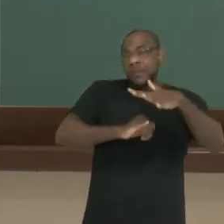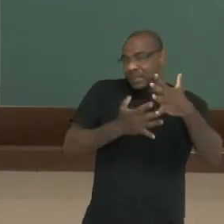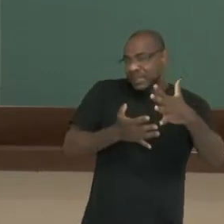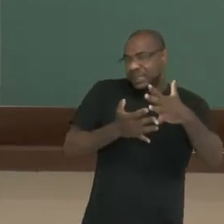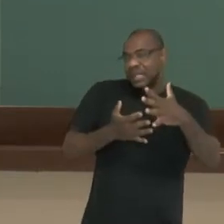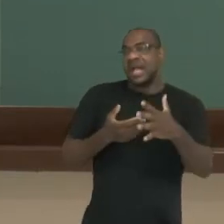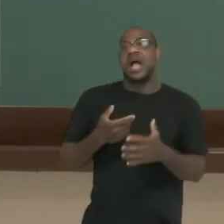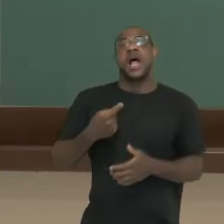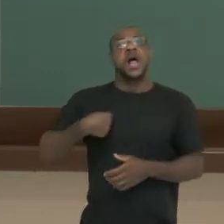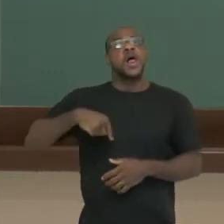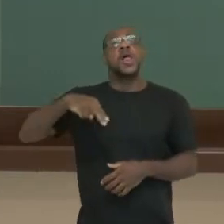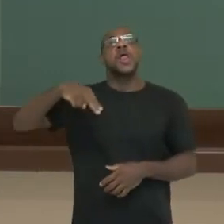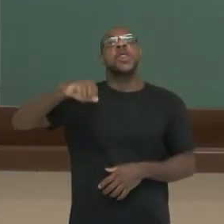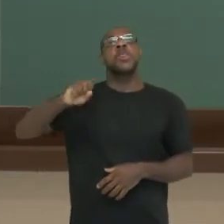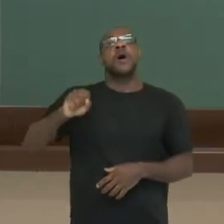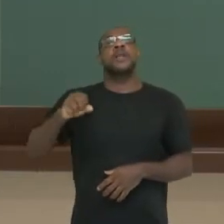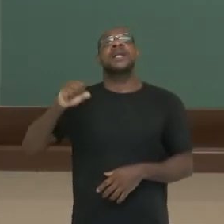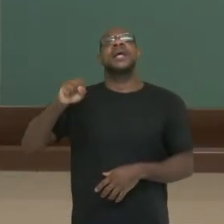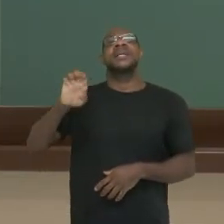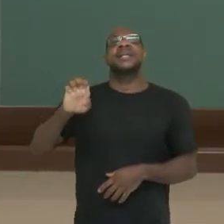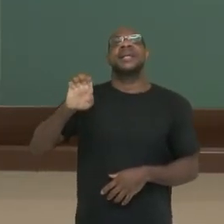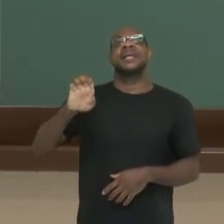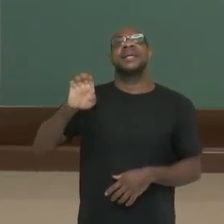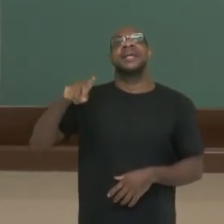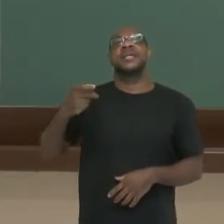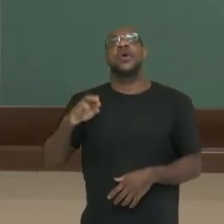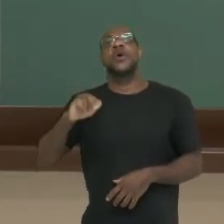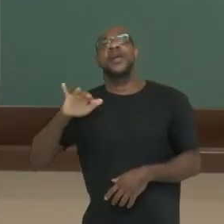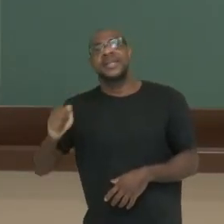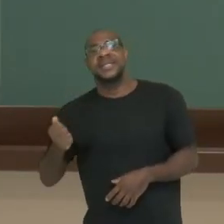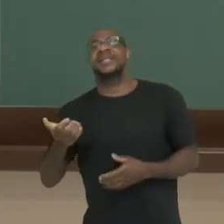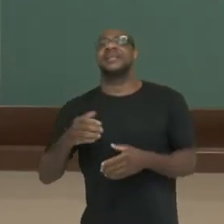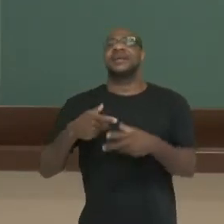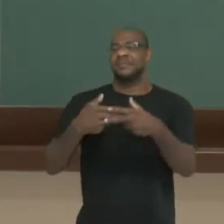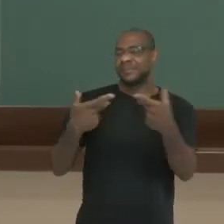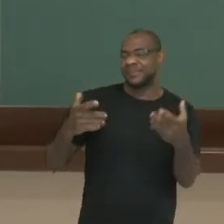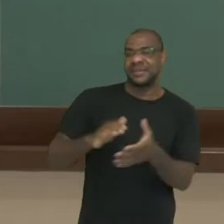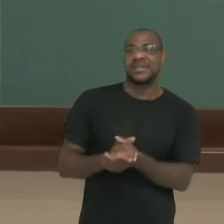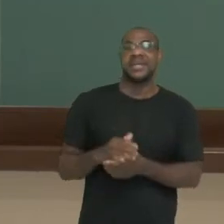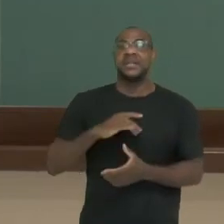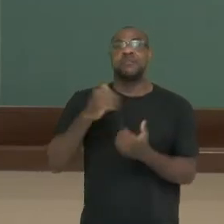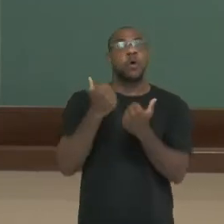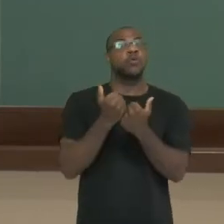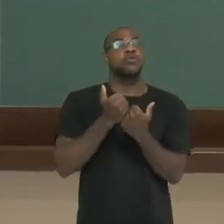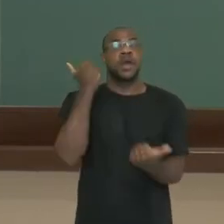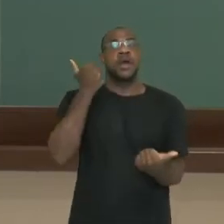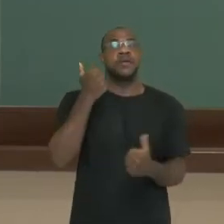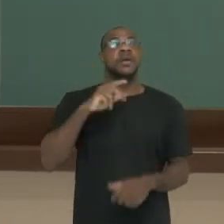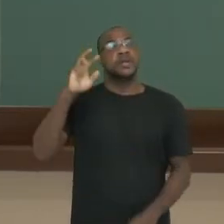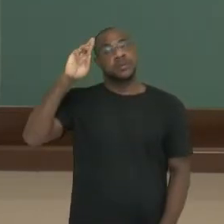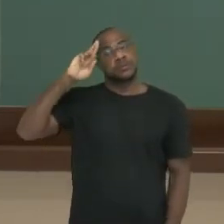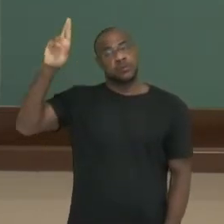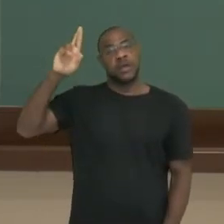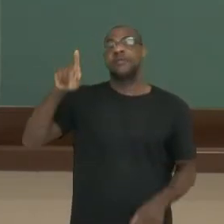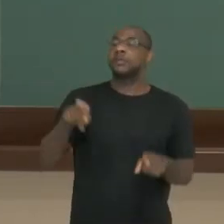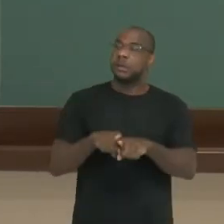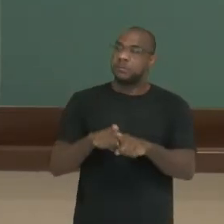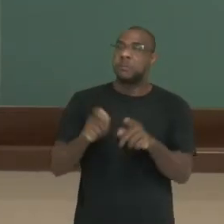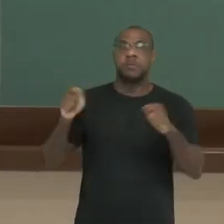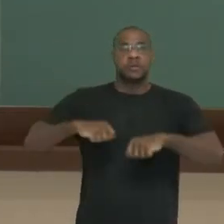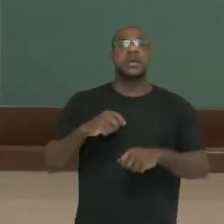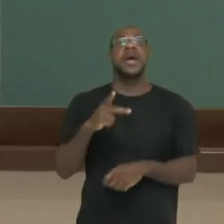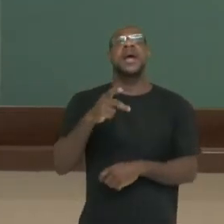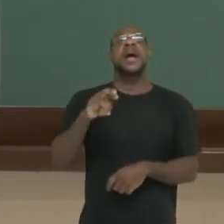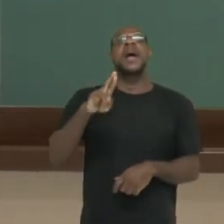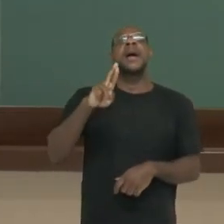for uma alta autoridade, Vossa Excelência, né? E se for um chefe de departamento, chefe de setor, eu posso colocar